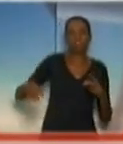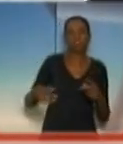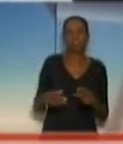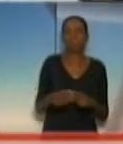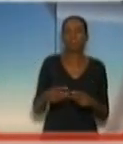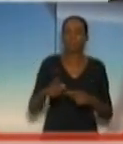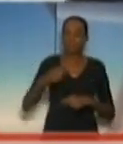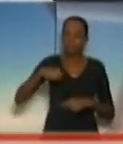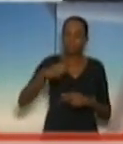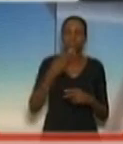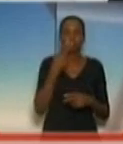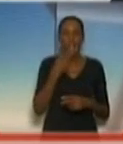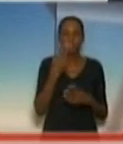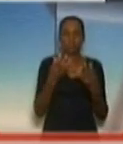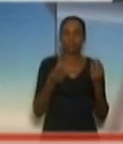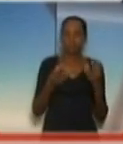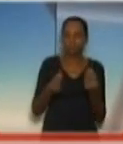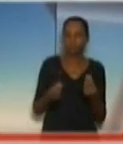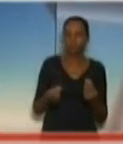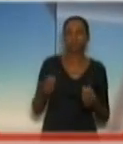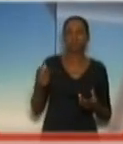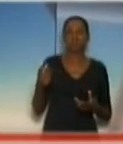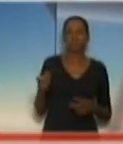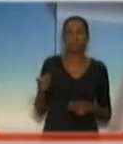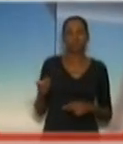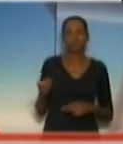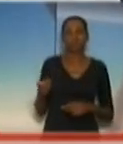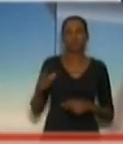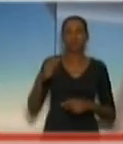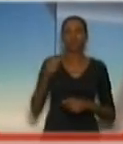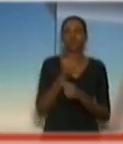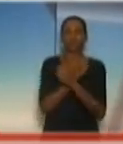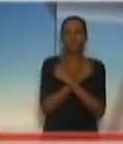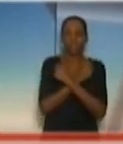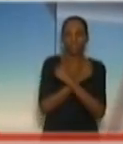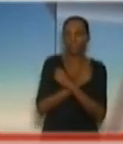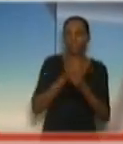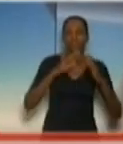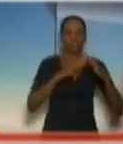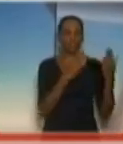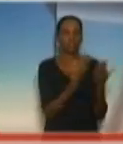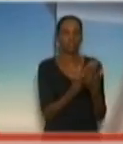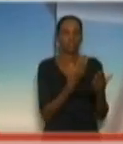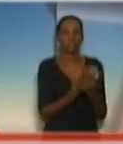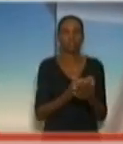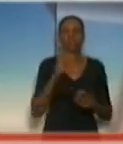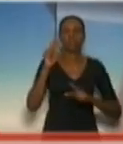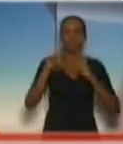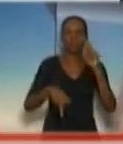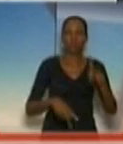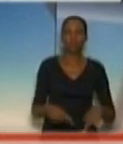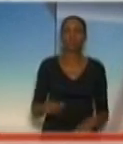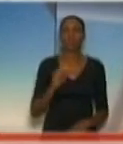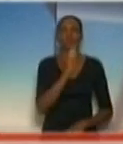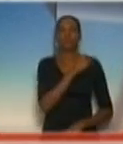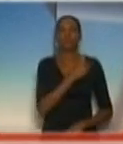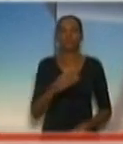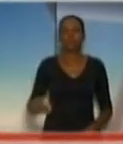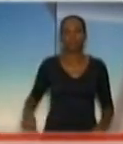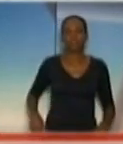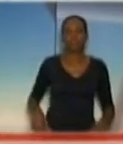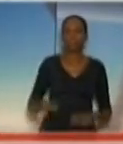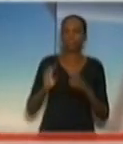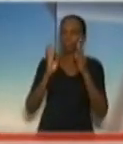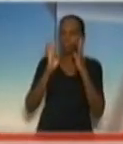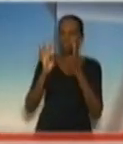Nós falamos muito aqui da desvalorização do magistério, da escola pública pelo governo, a desvalorização